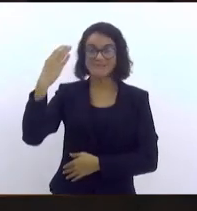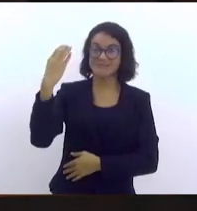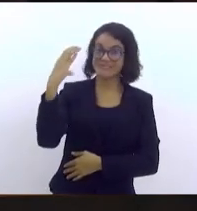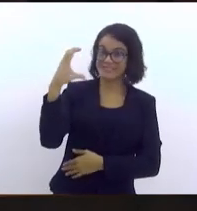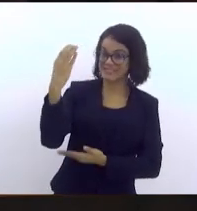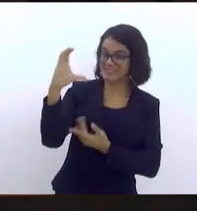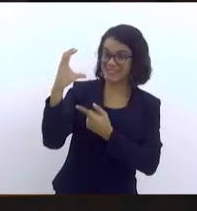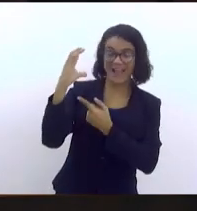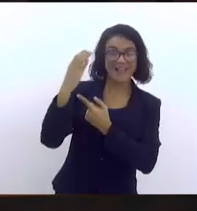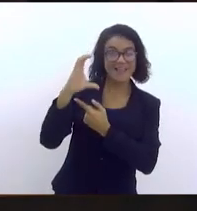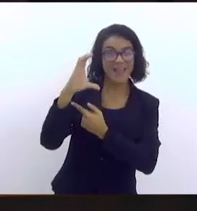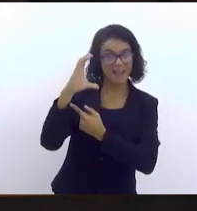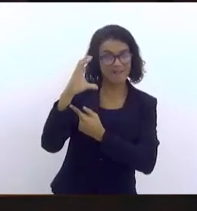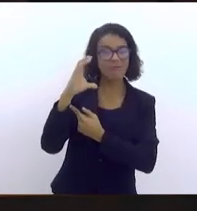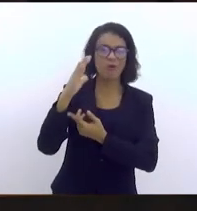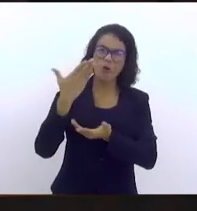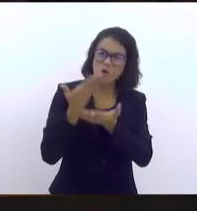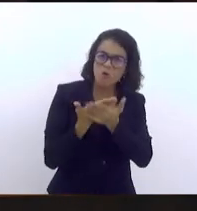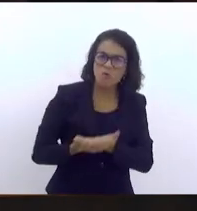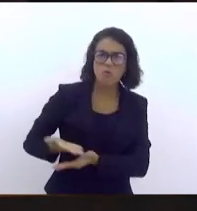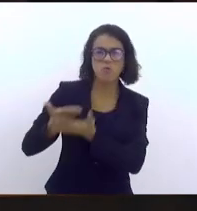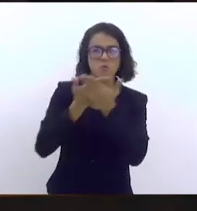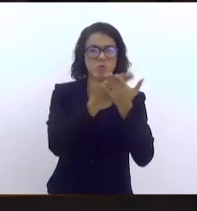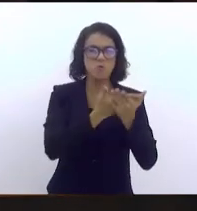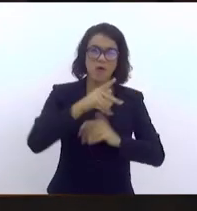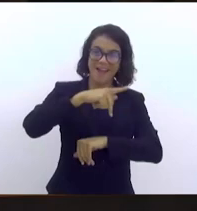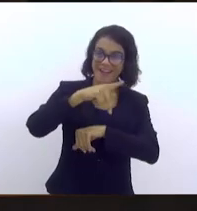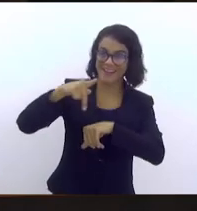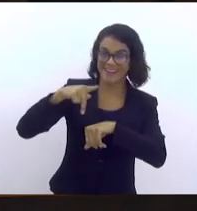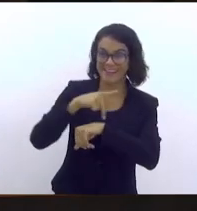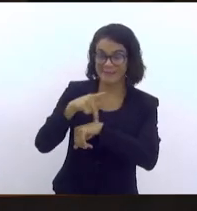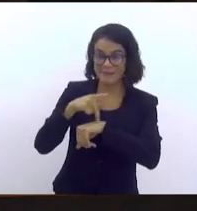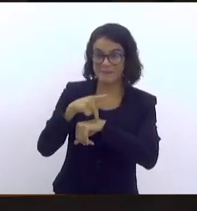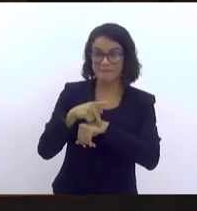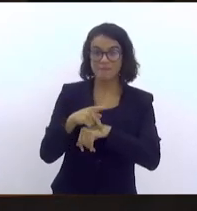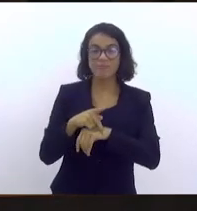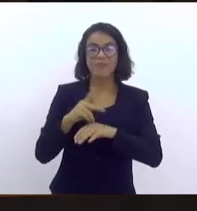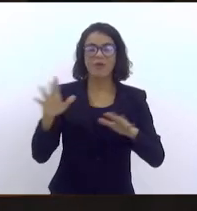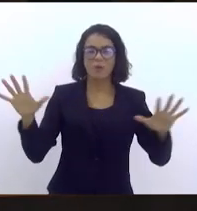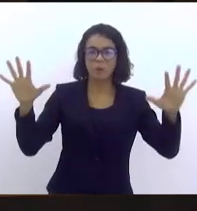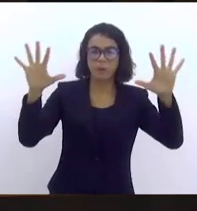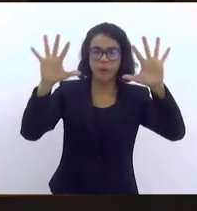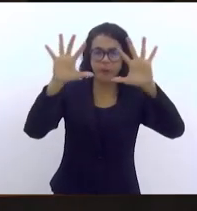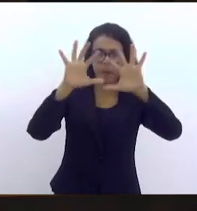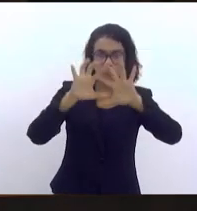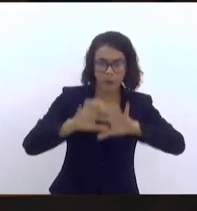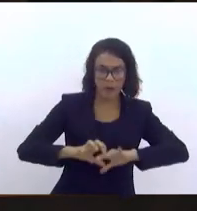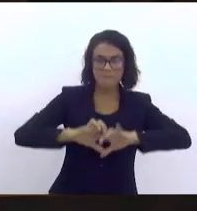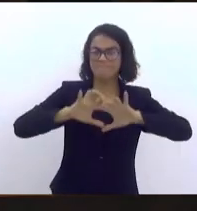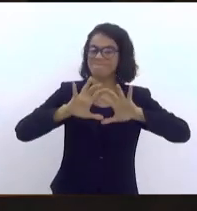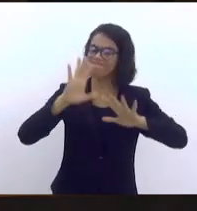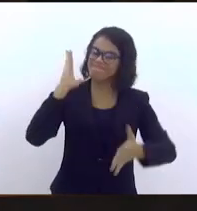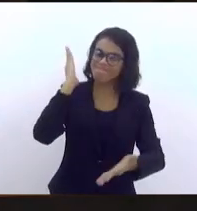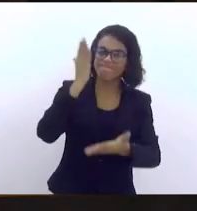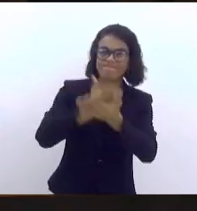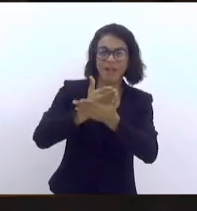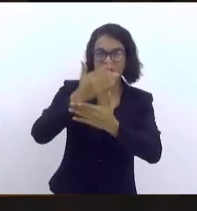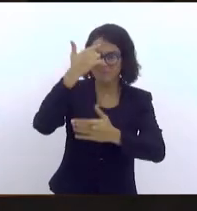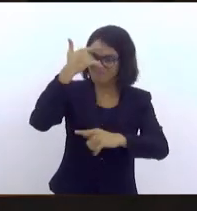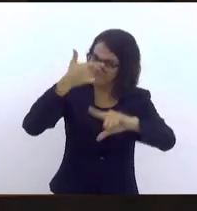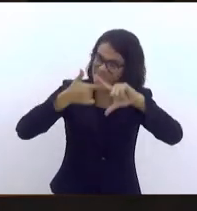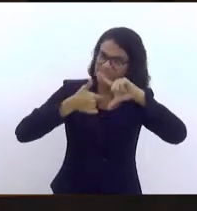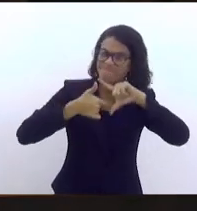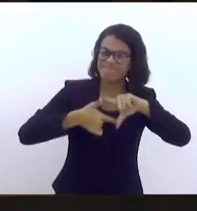produzido nesse país por tanta gente o fim do obscurantismo das convicções pessoais